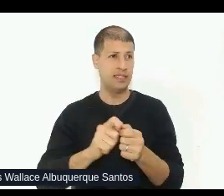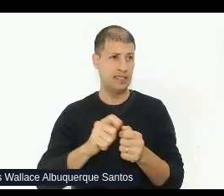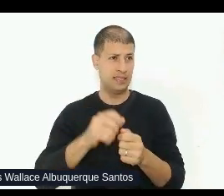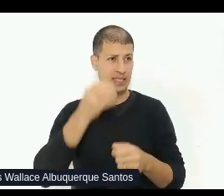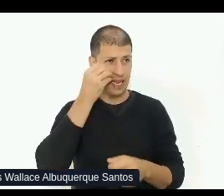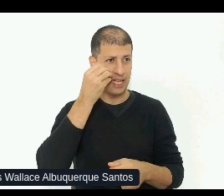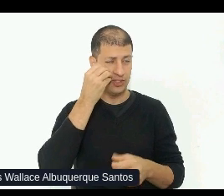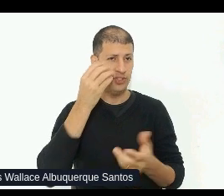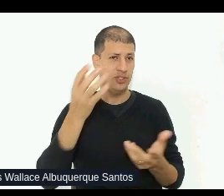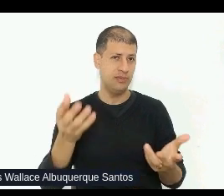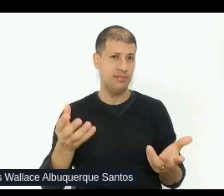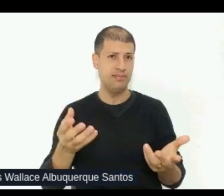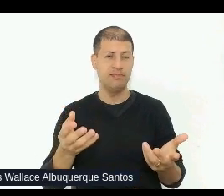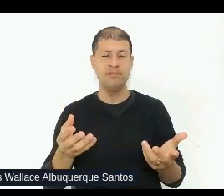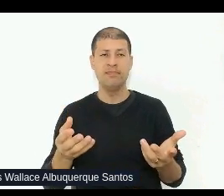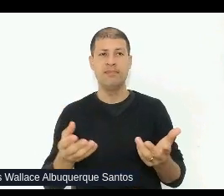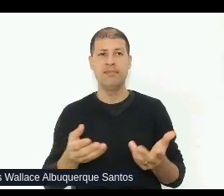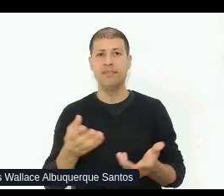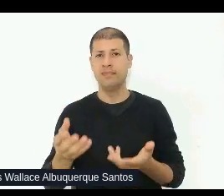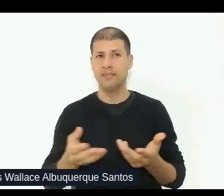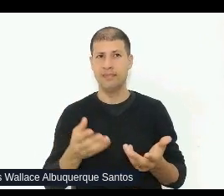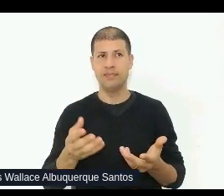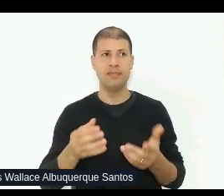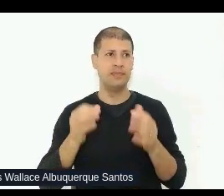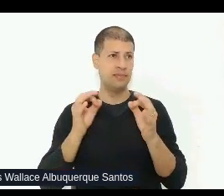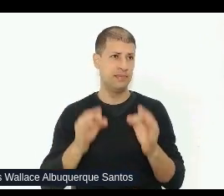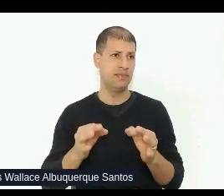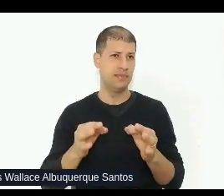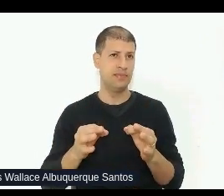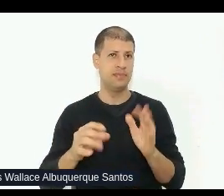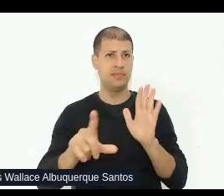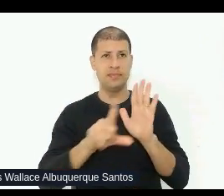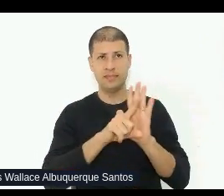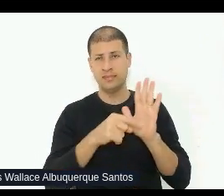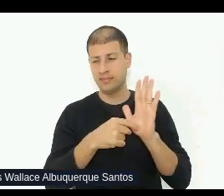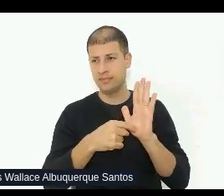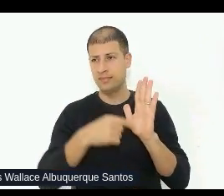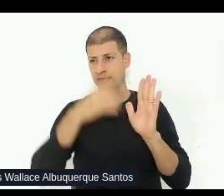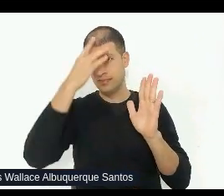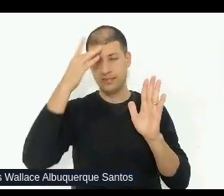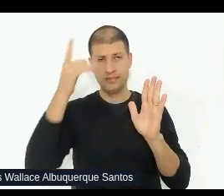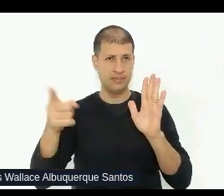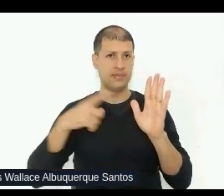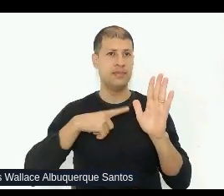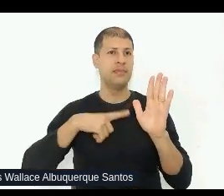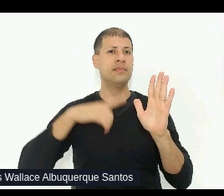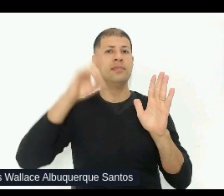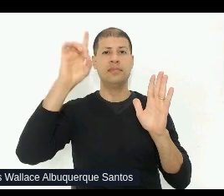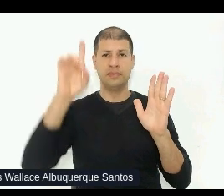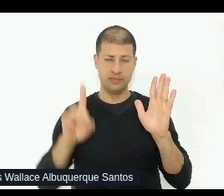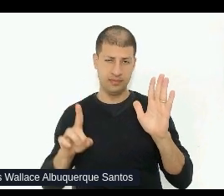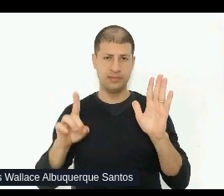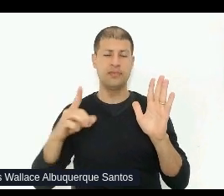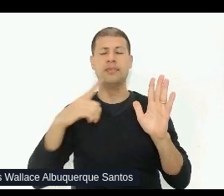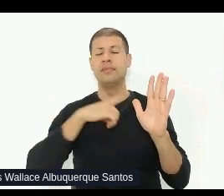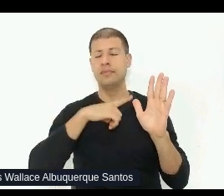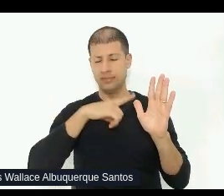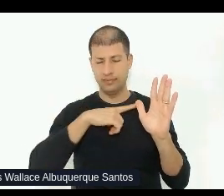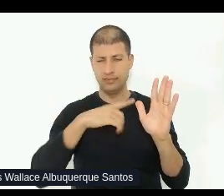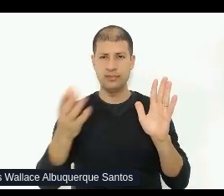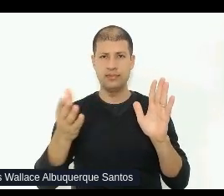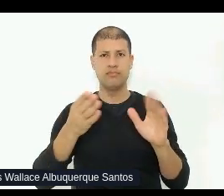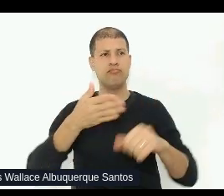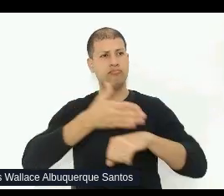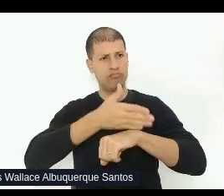porque, de fato, né, por lei, essas pessoas têm direito a ter acesso,